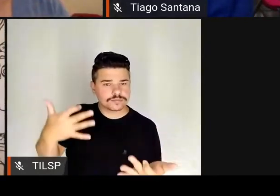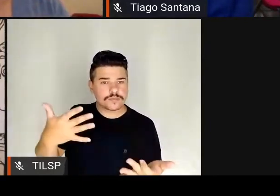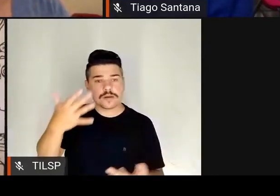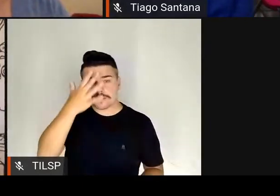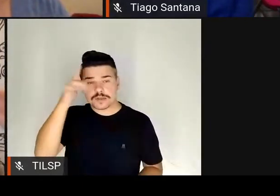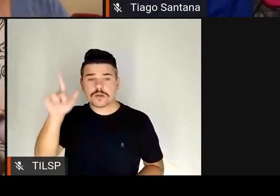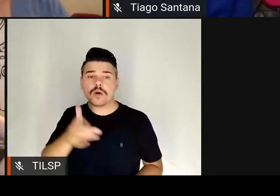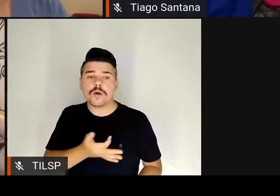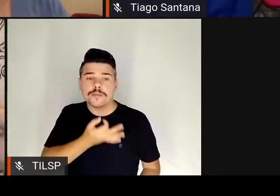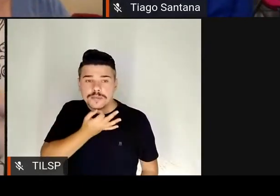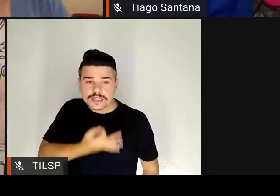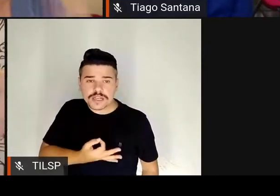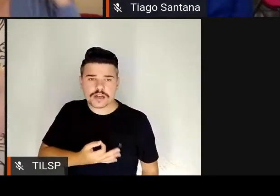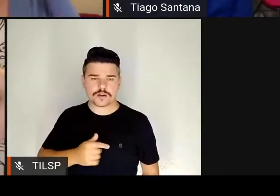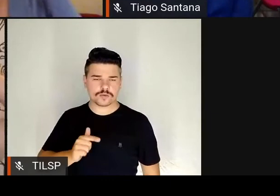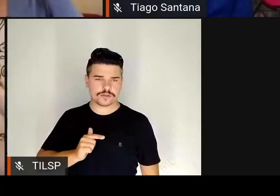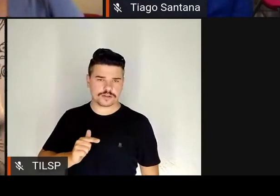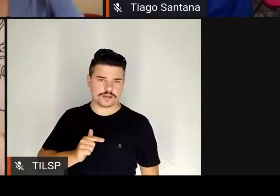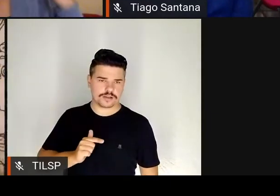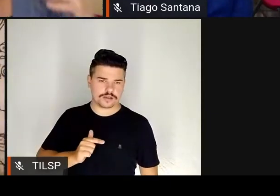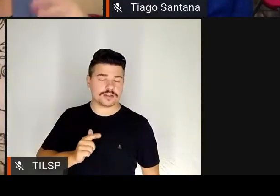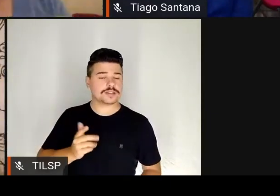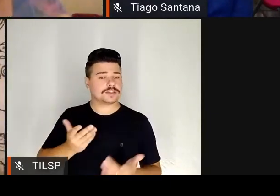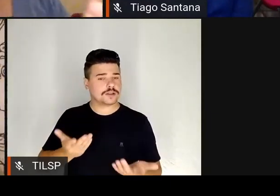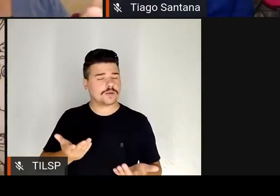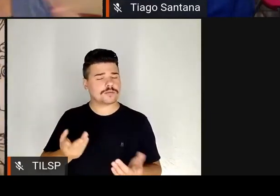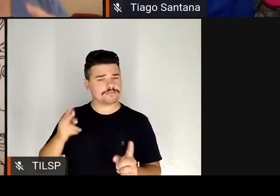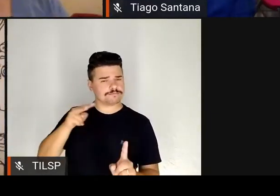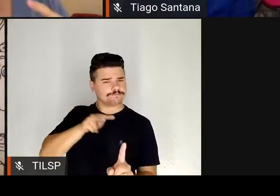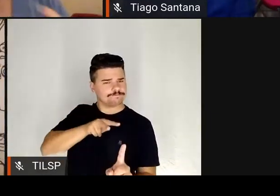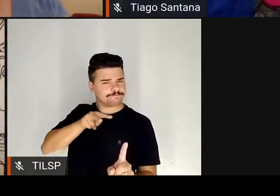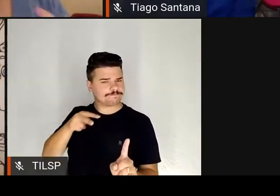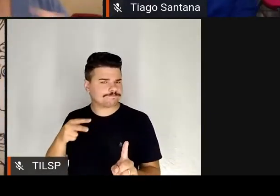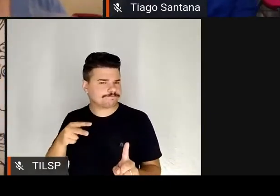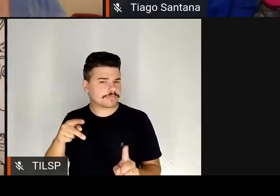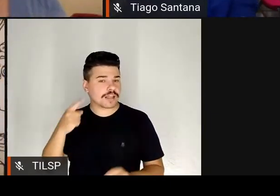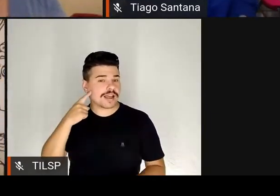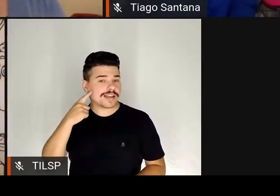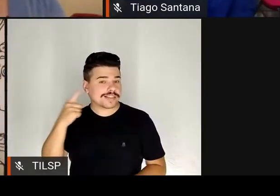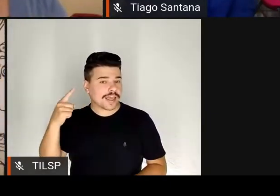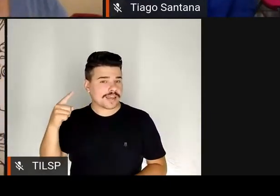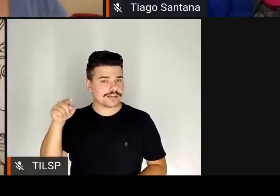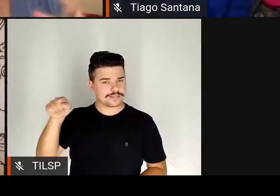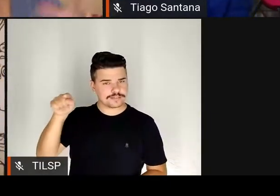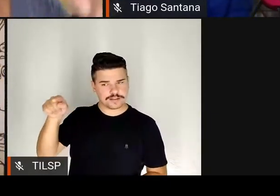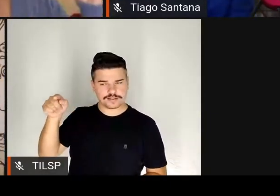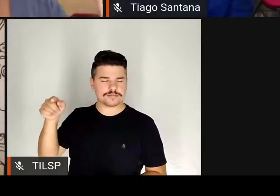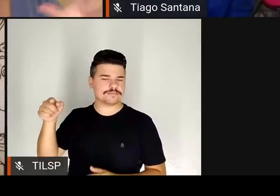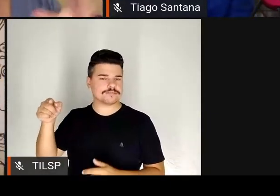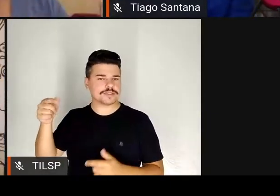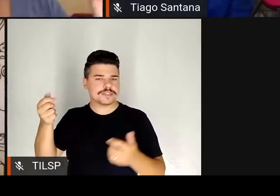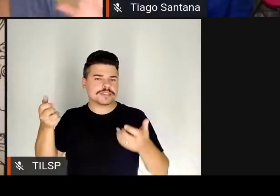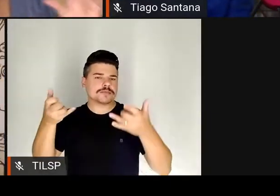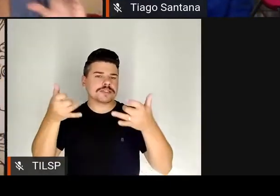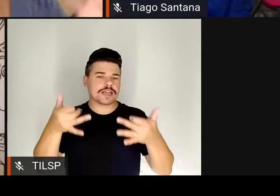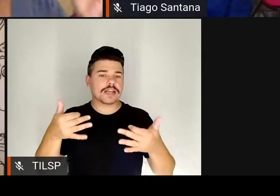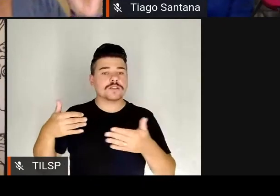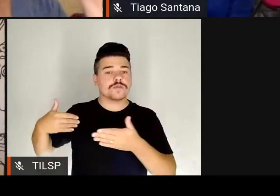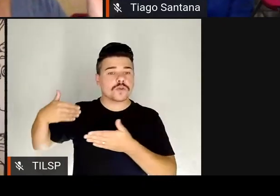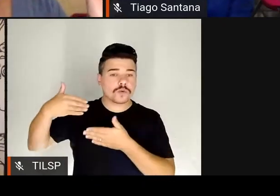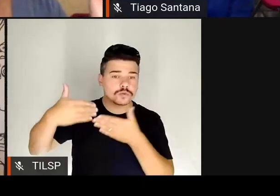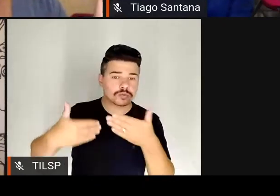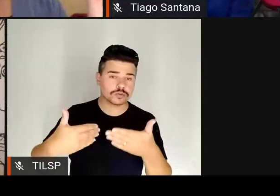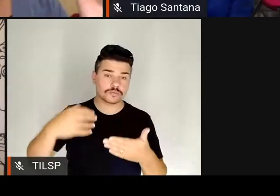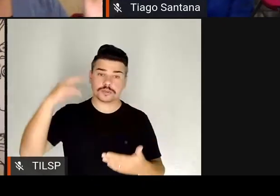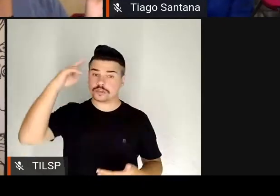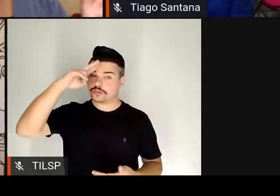posição, alguém que tem um ponto de vista para dizer, mas isso, a ideia da minha fala é um pouco dizer